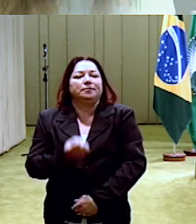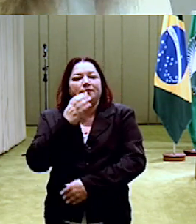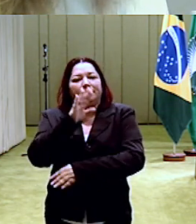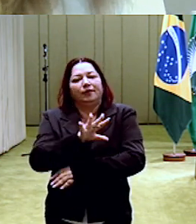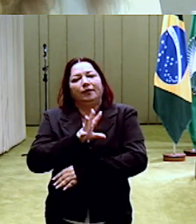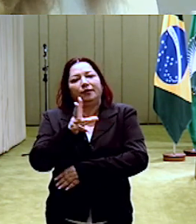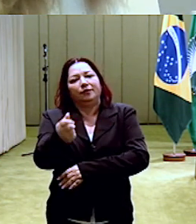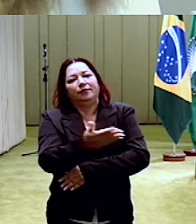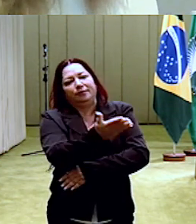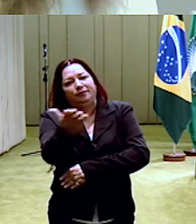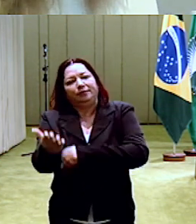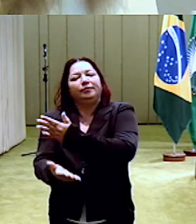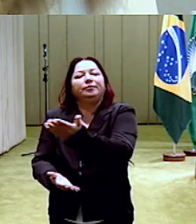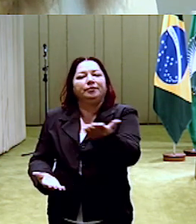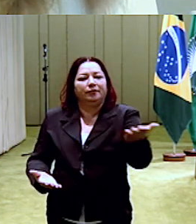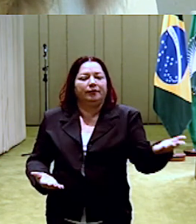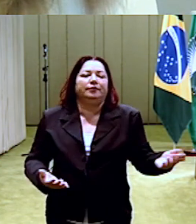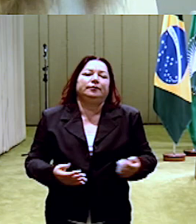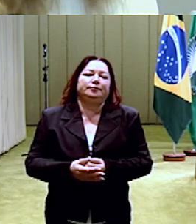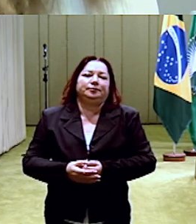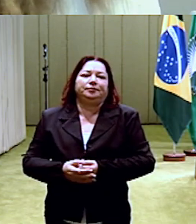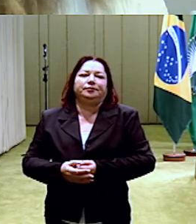Boa tarde a todos, a todas.